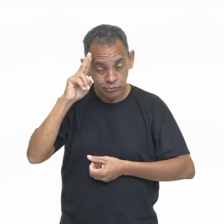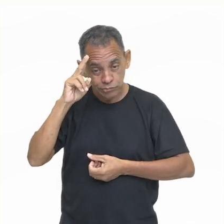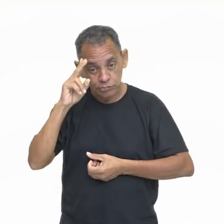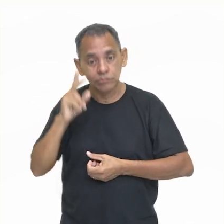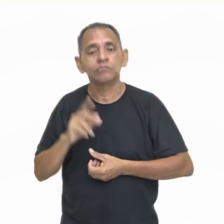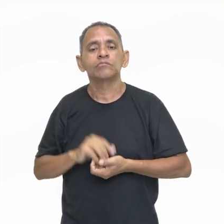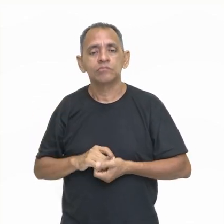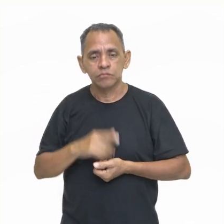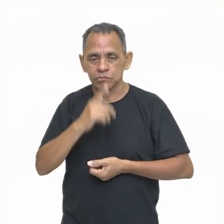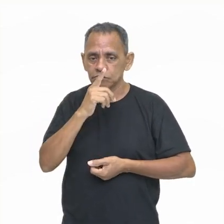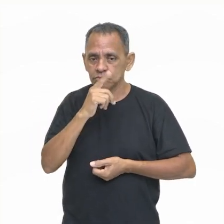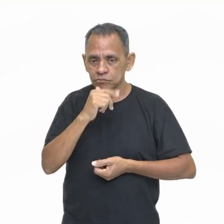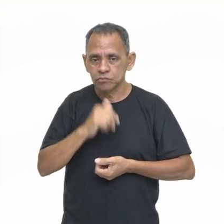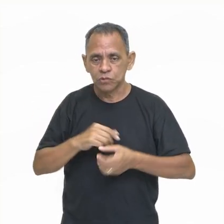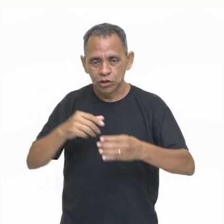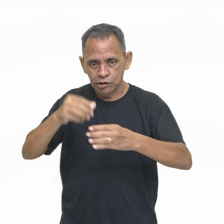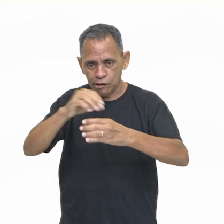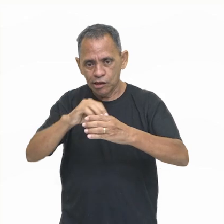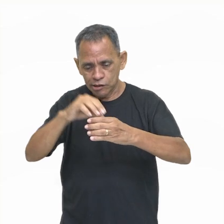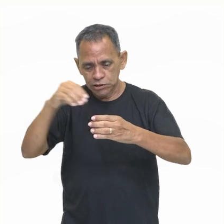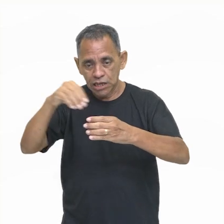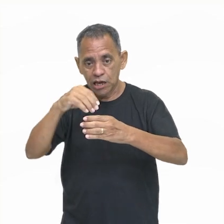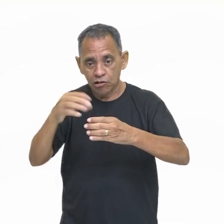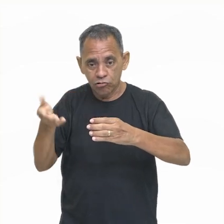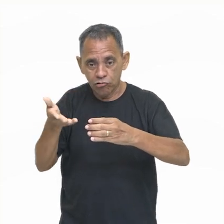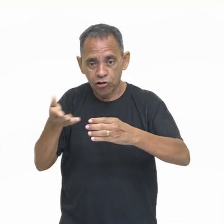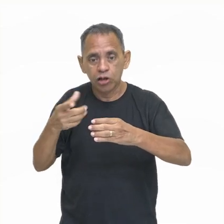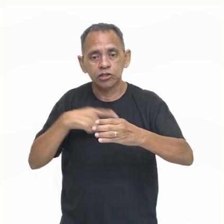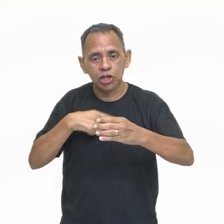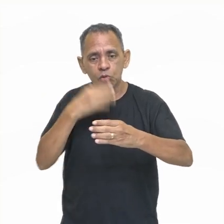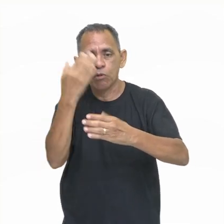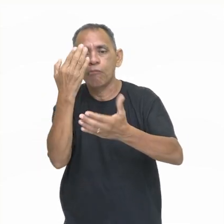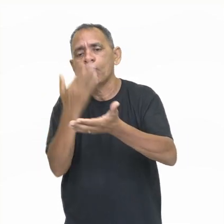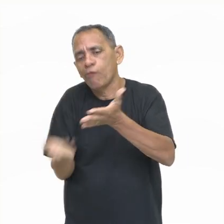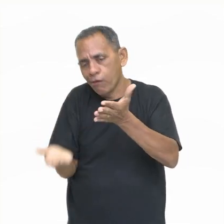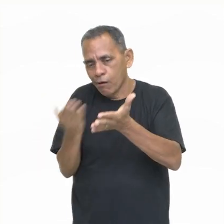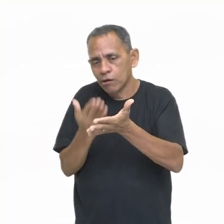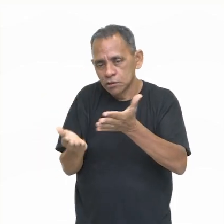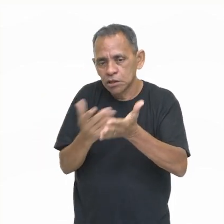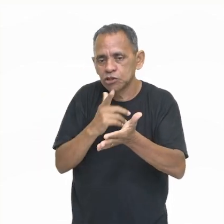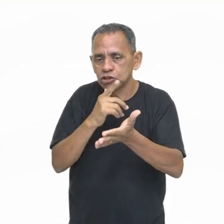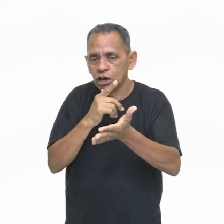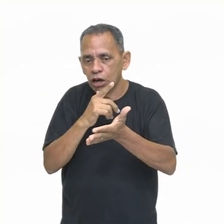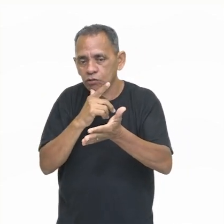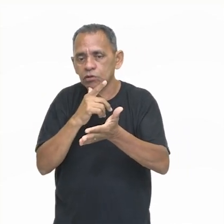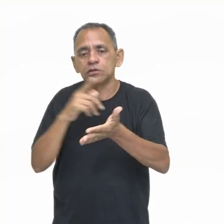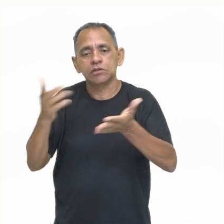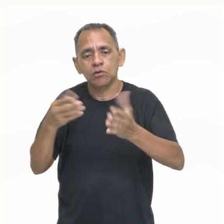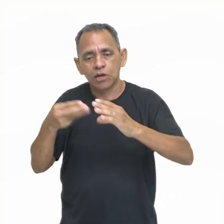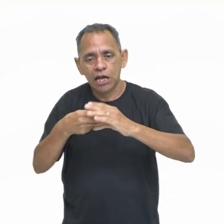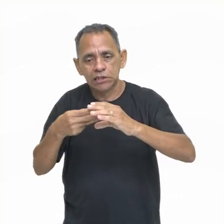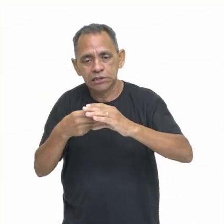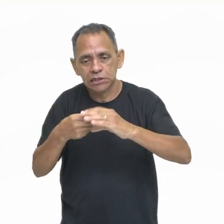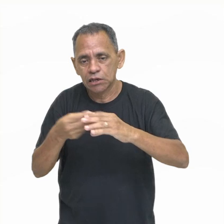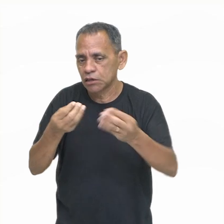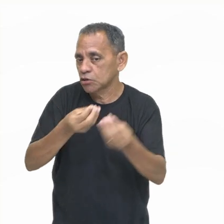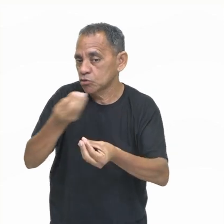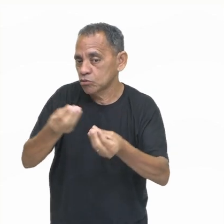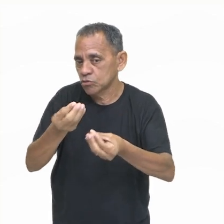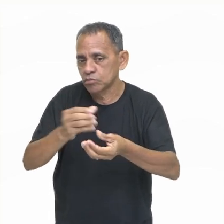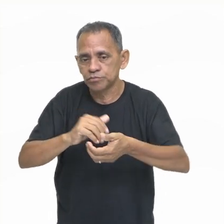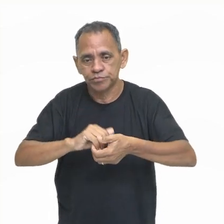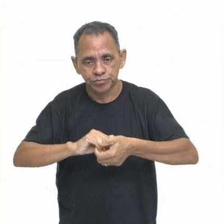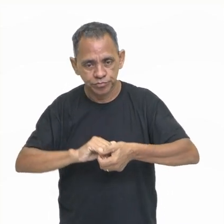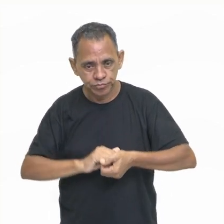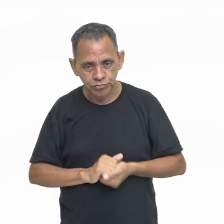uma perda de água, certo? E aí, quando a célula está dessa maneira,